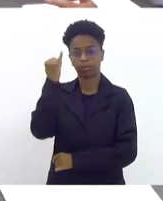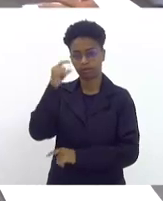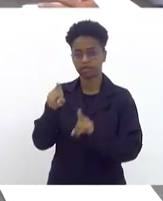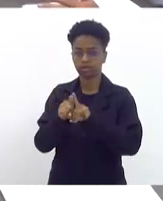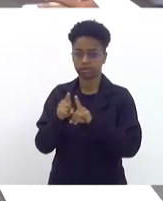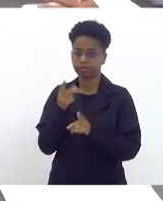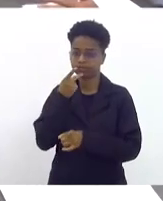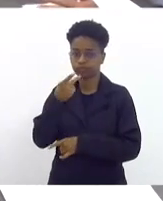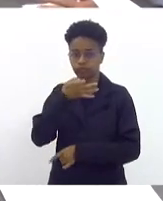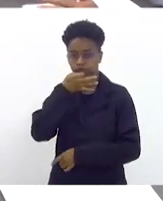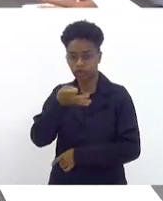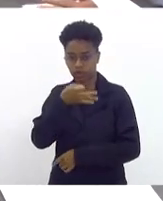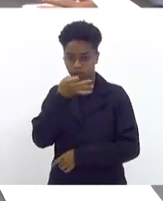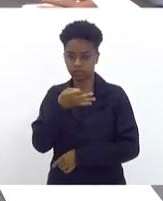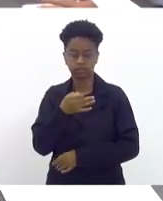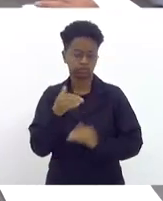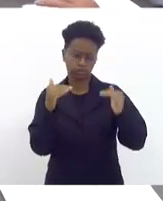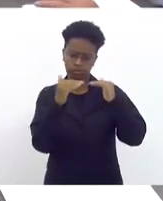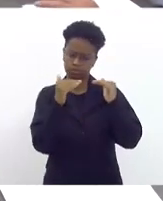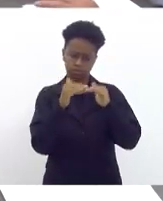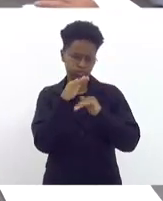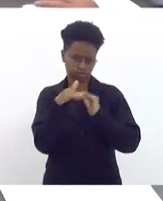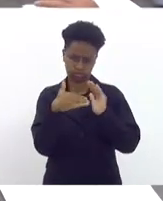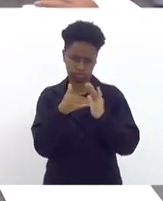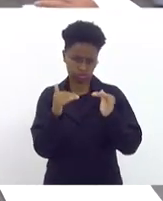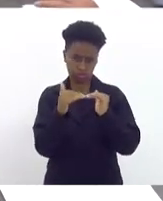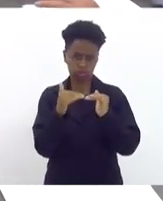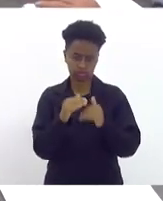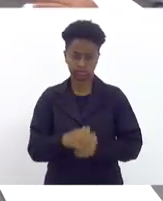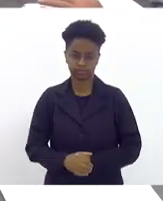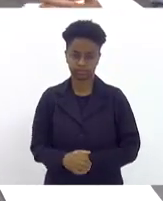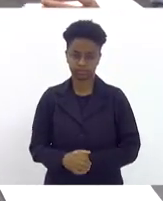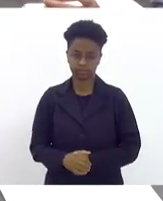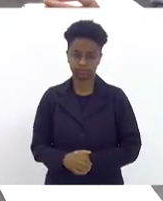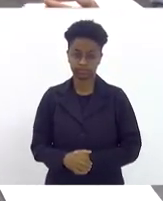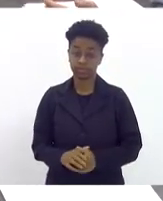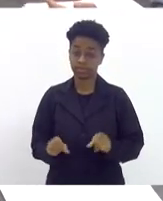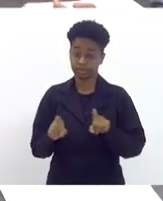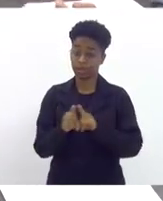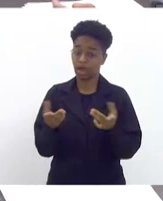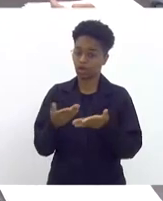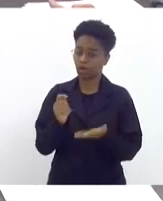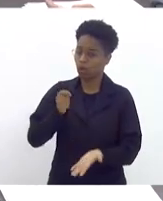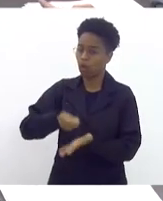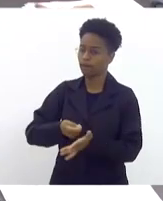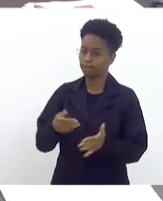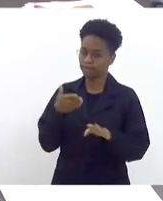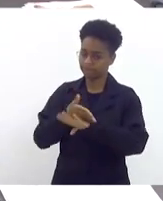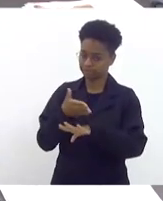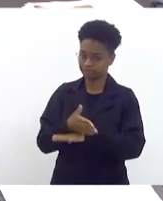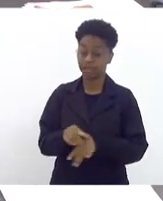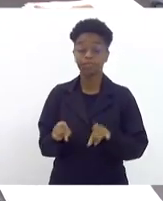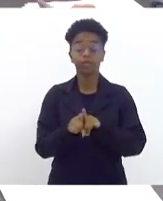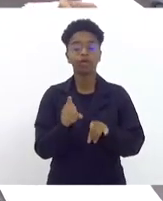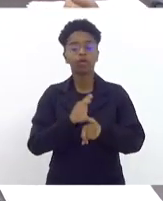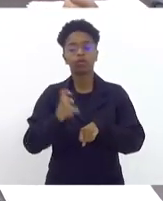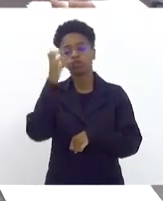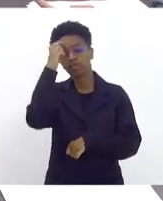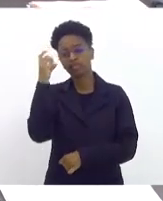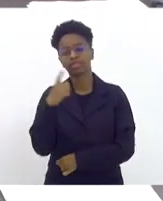afeta os temas da cultura totalmente favorável intimado Aliás na cultura tem uma agravante